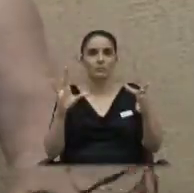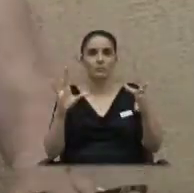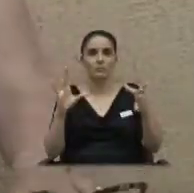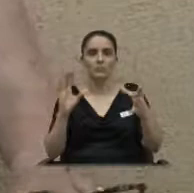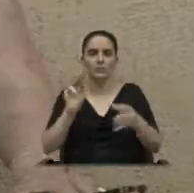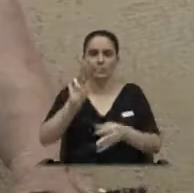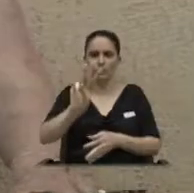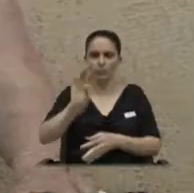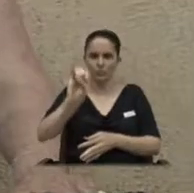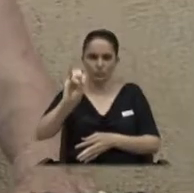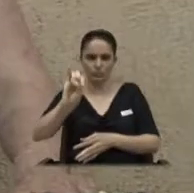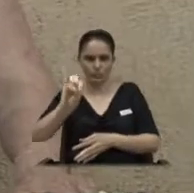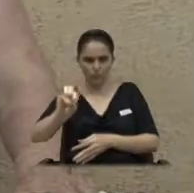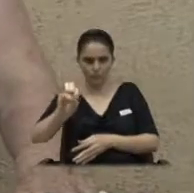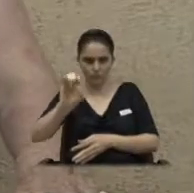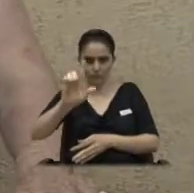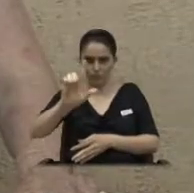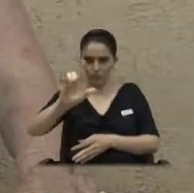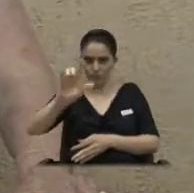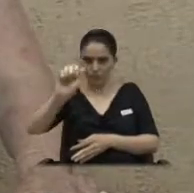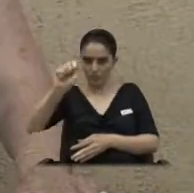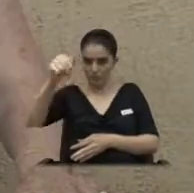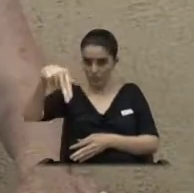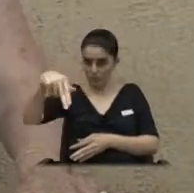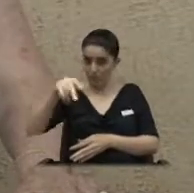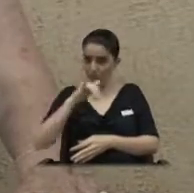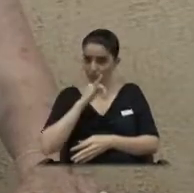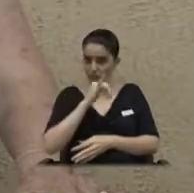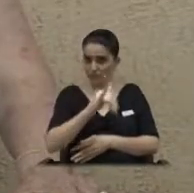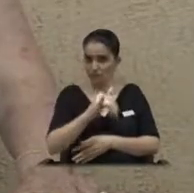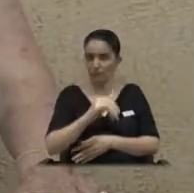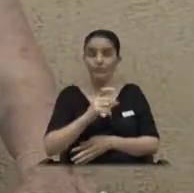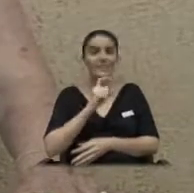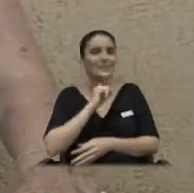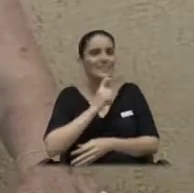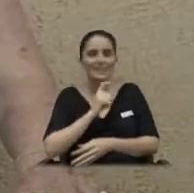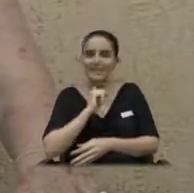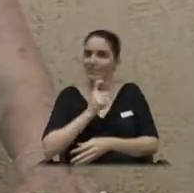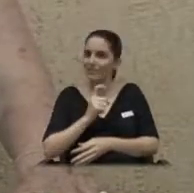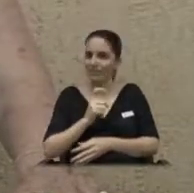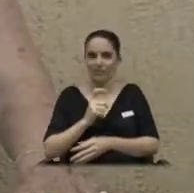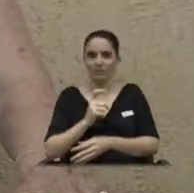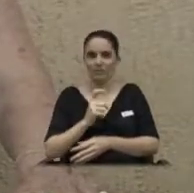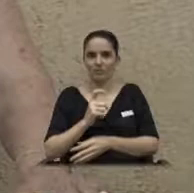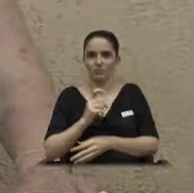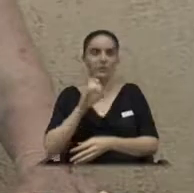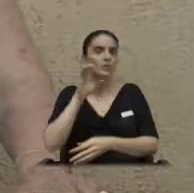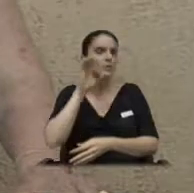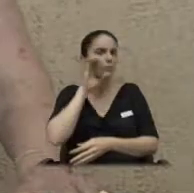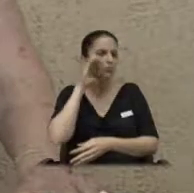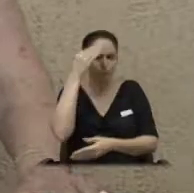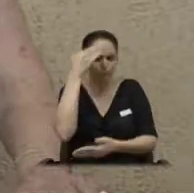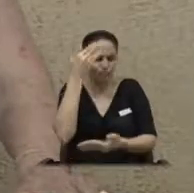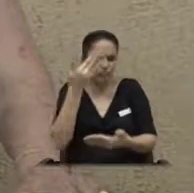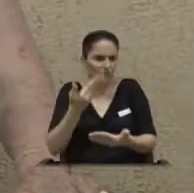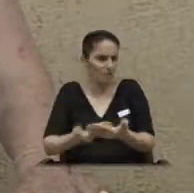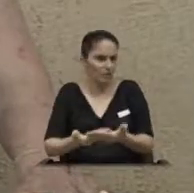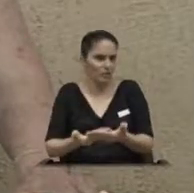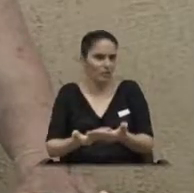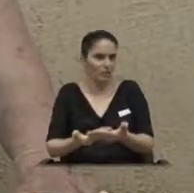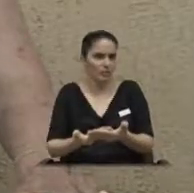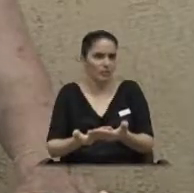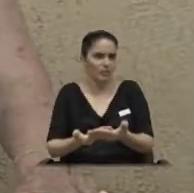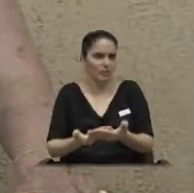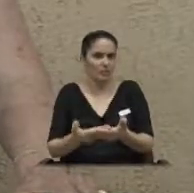falou, ninguém aqui, vou voltar a dizer, eu não acredito, sinceramente, que tenha